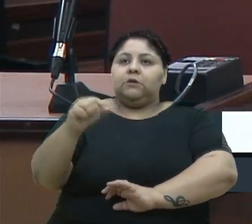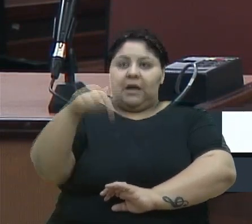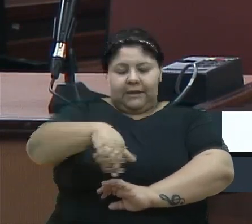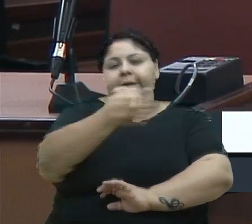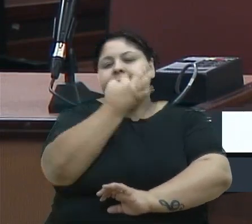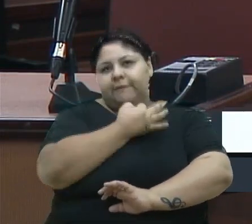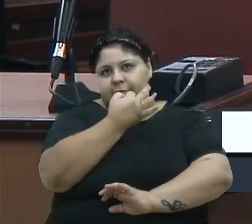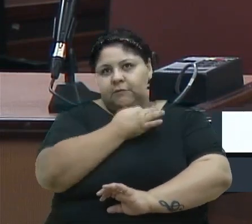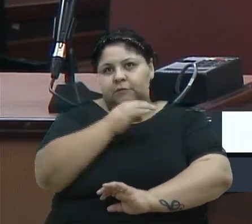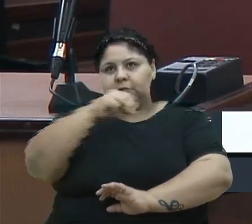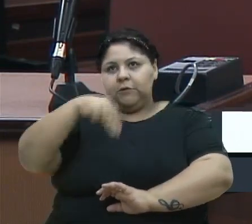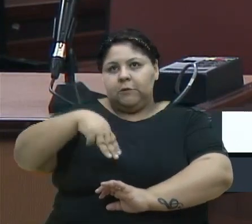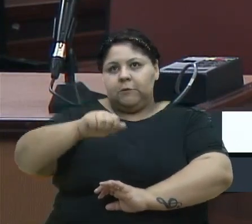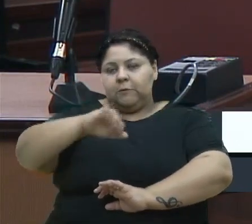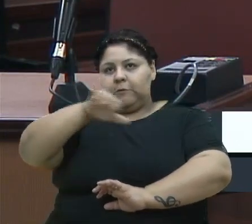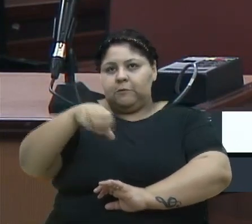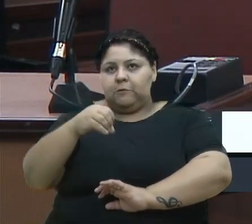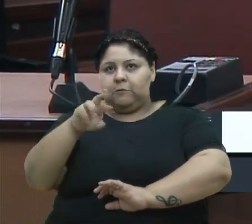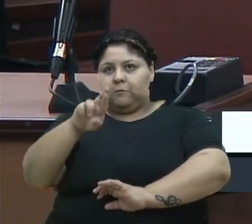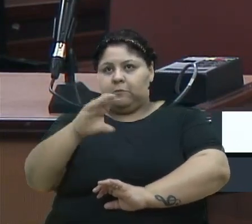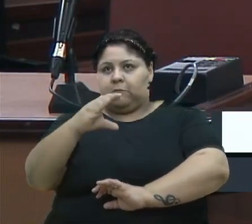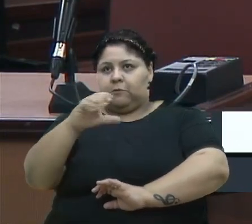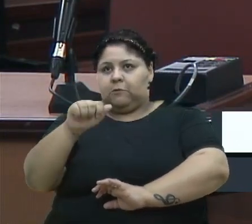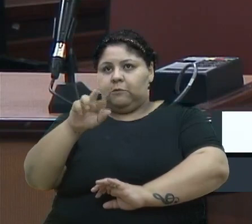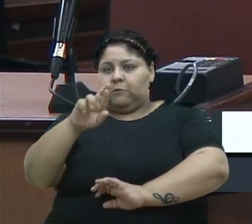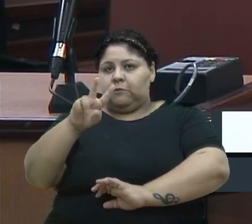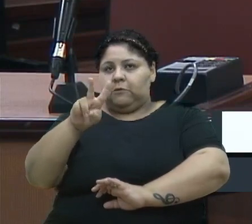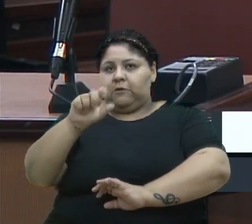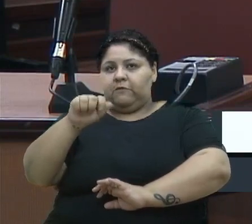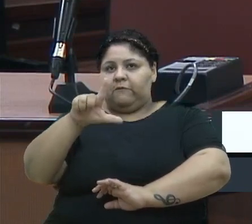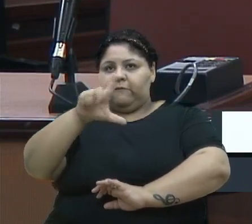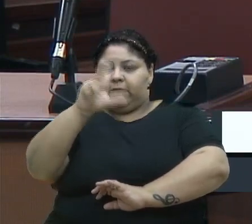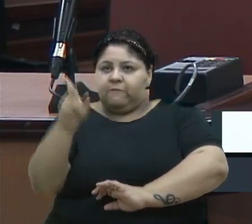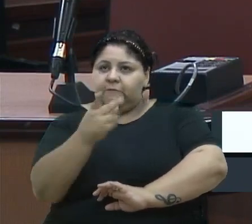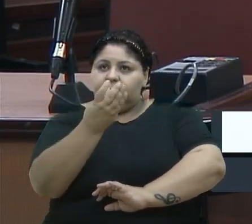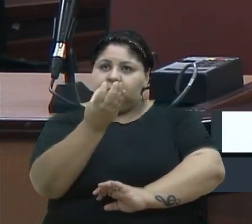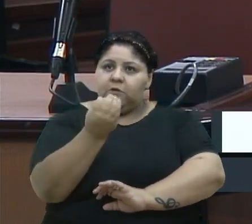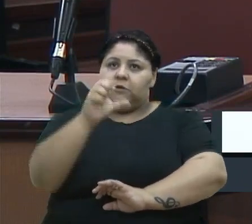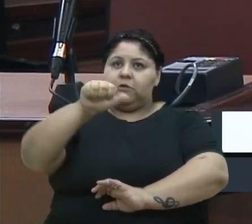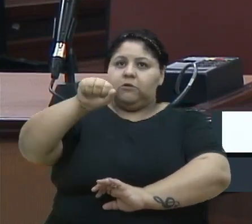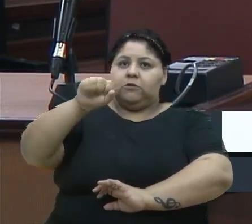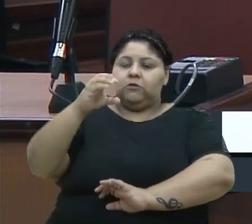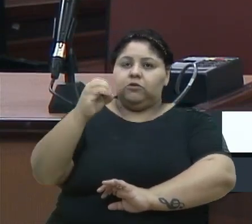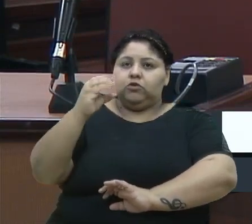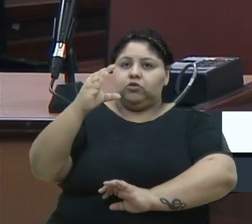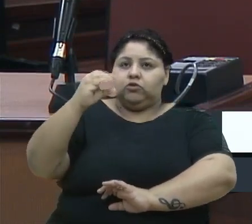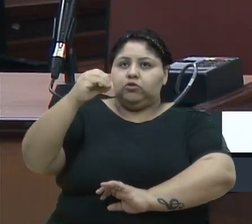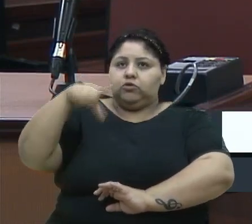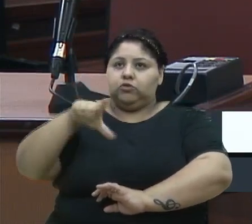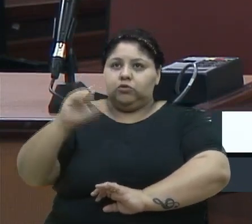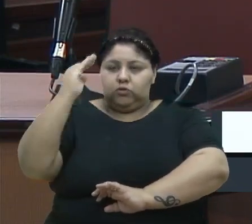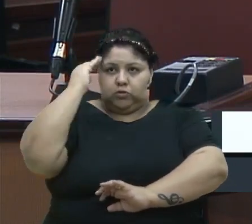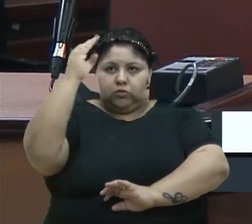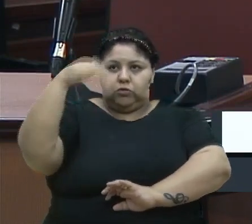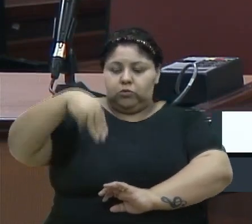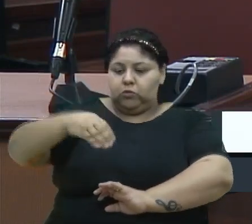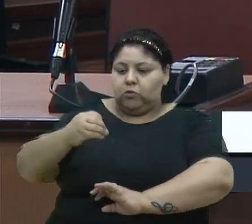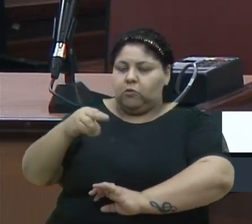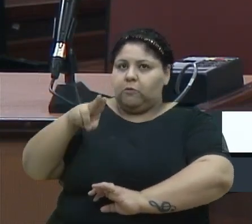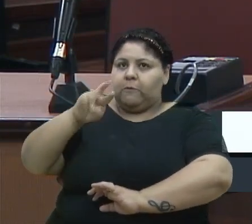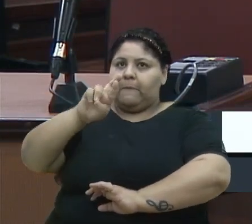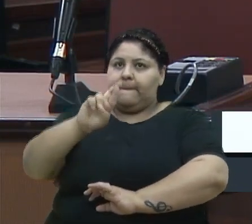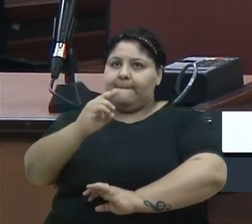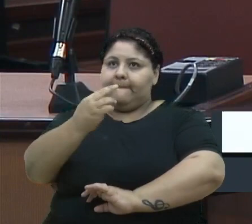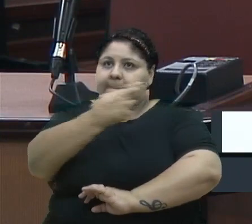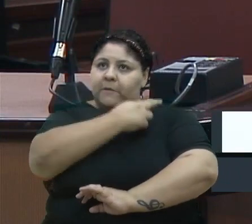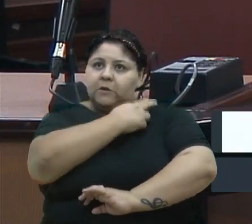Sul, Major Carvalho, representante do CRPO Serra, Major Socol, comandante do 4º BP Choque, Capitão Moura, representando o